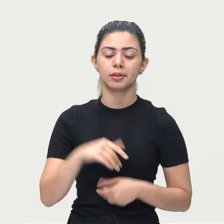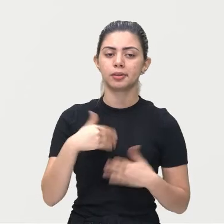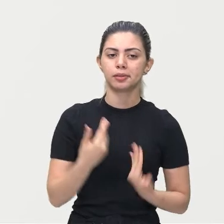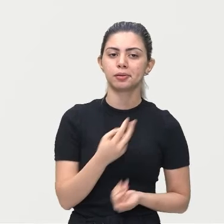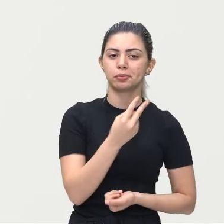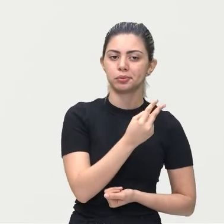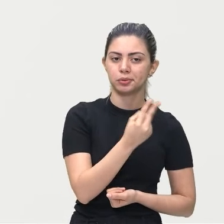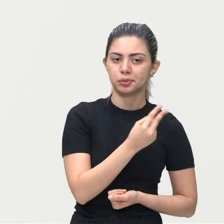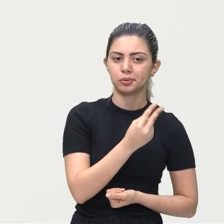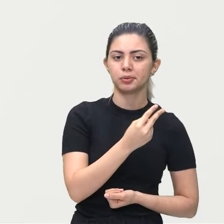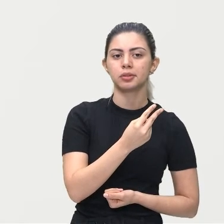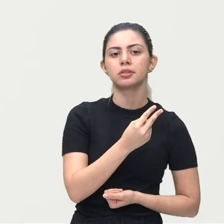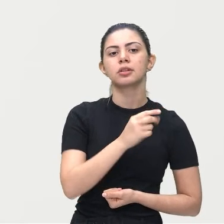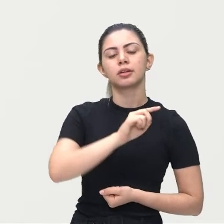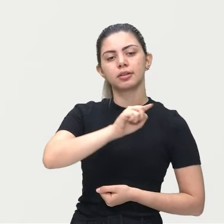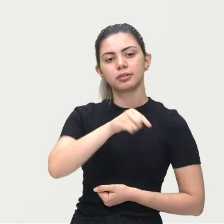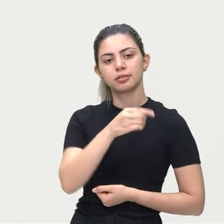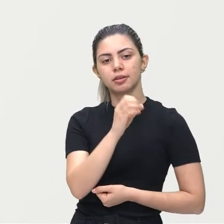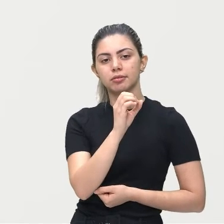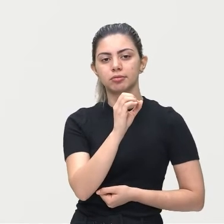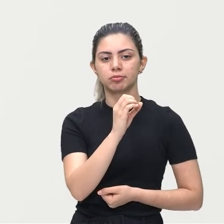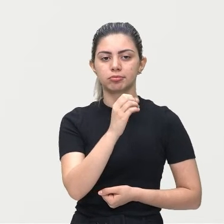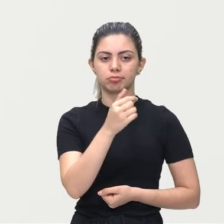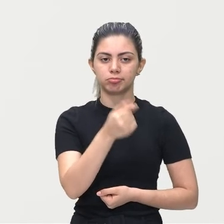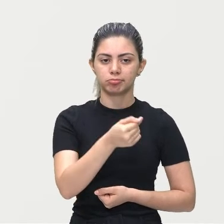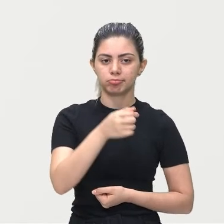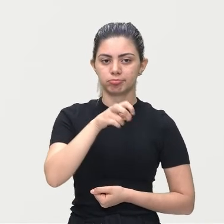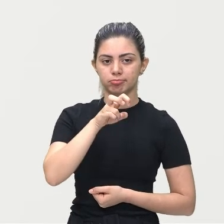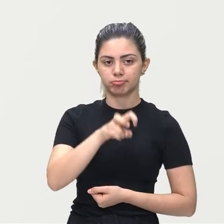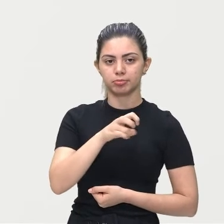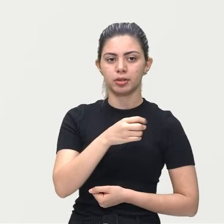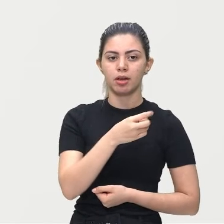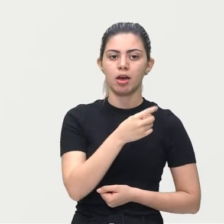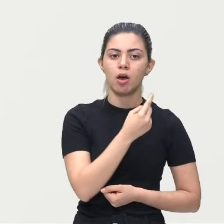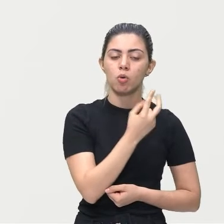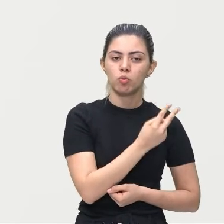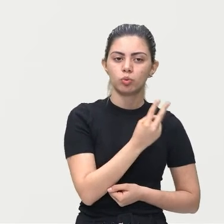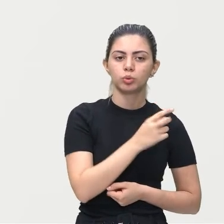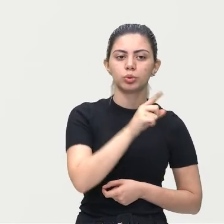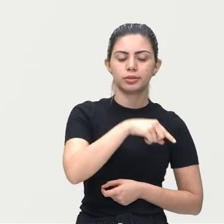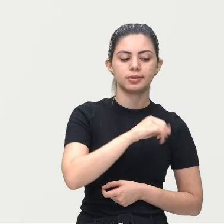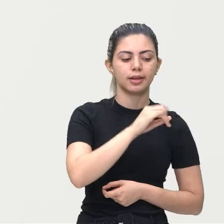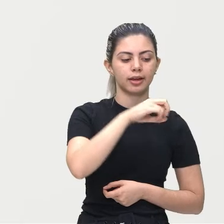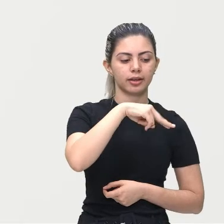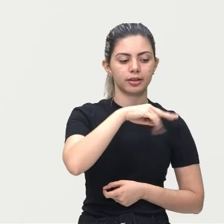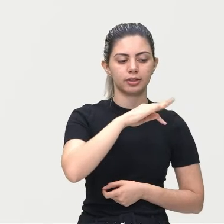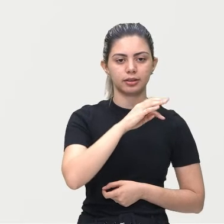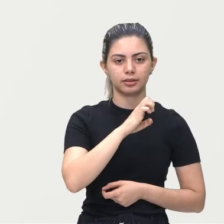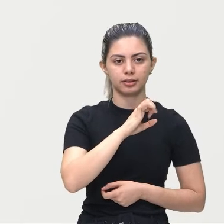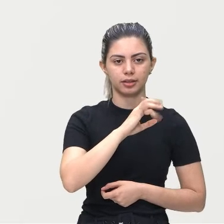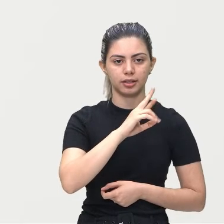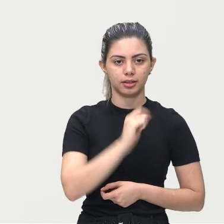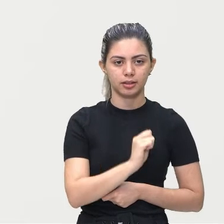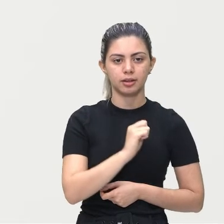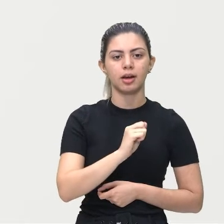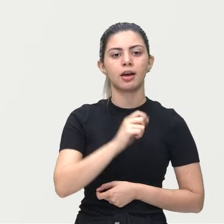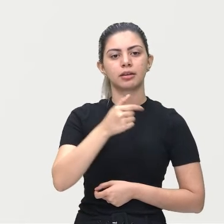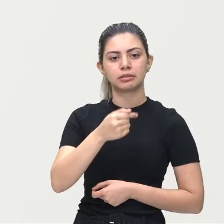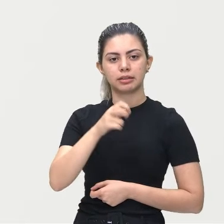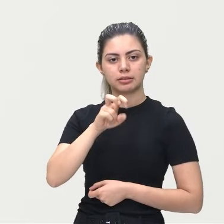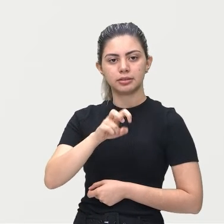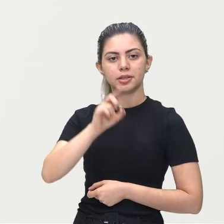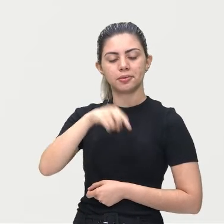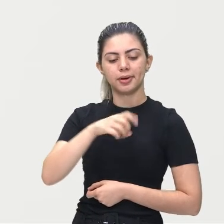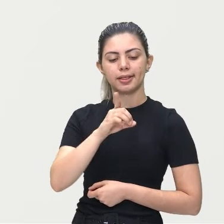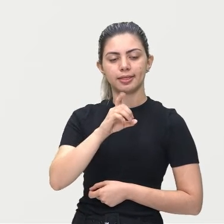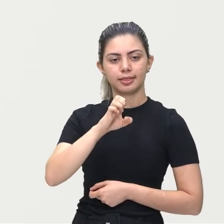e aqui é o que nós chamamos de parte decimal. Quando nós formos arrumar, né, de acordo com